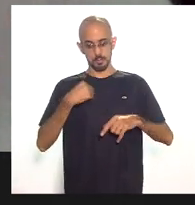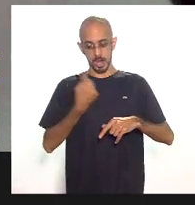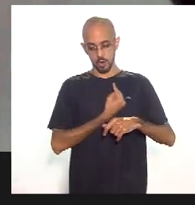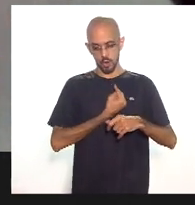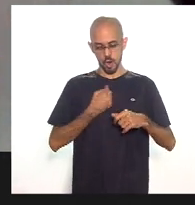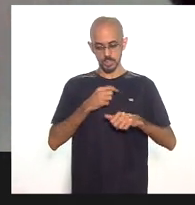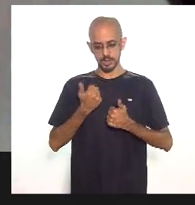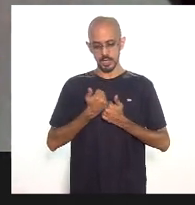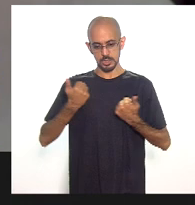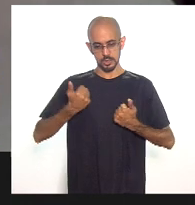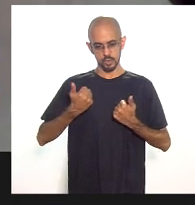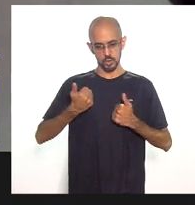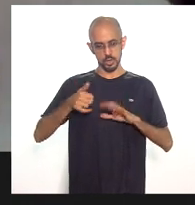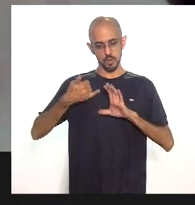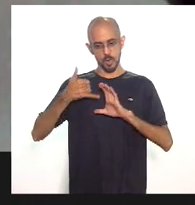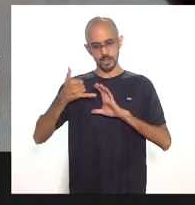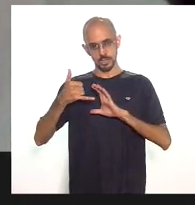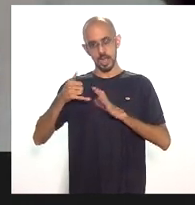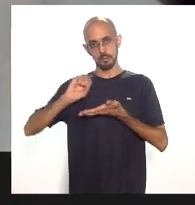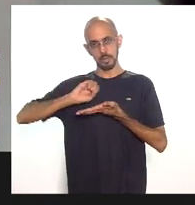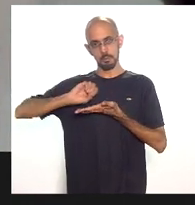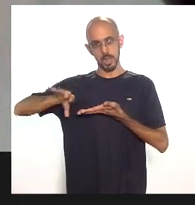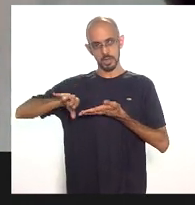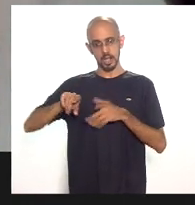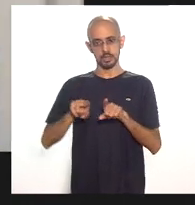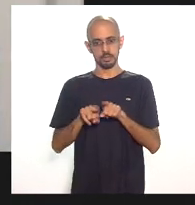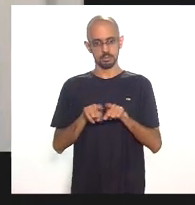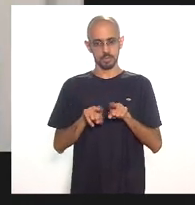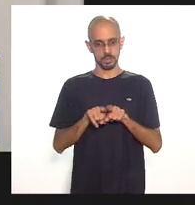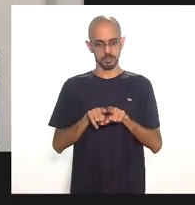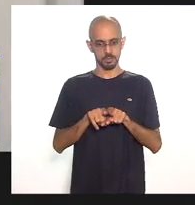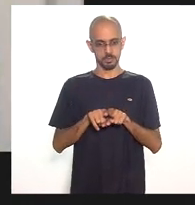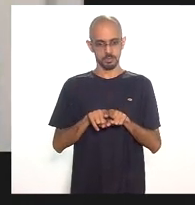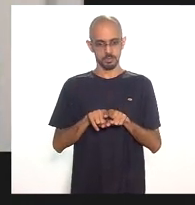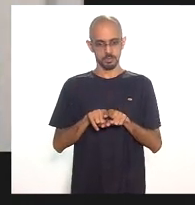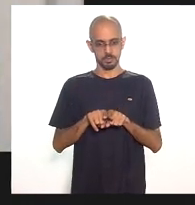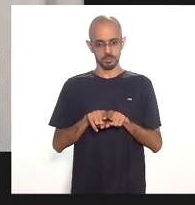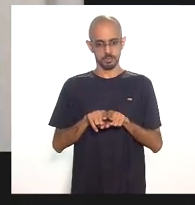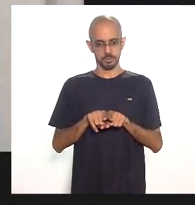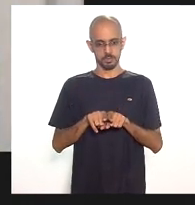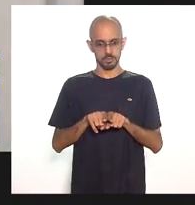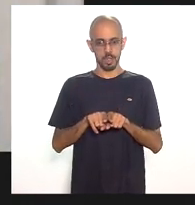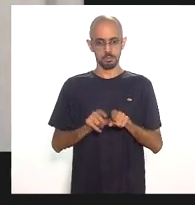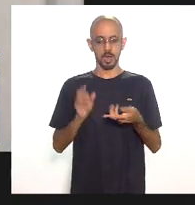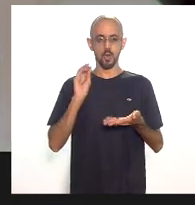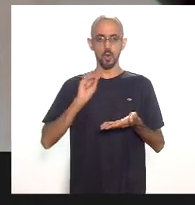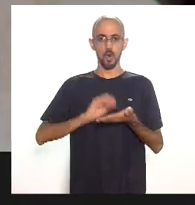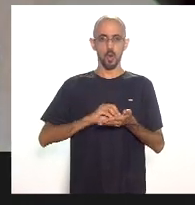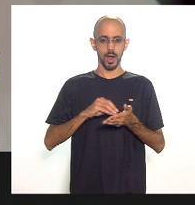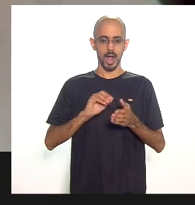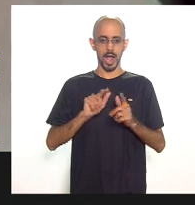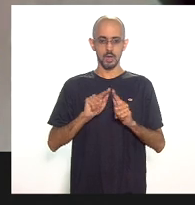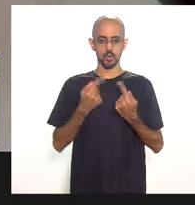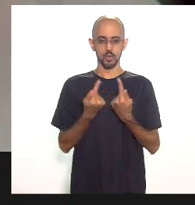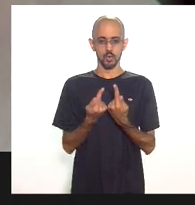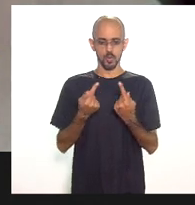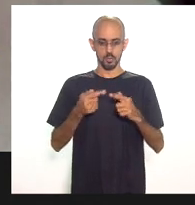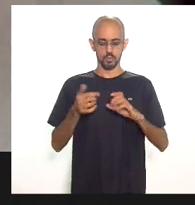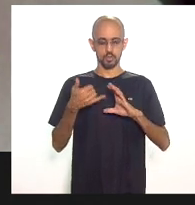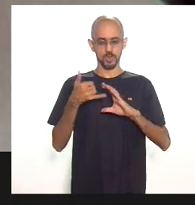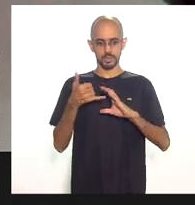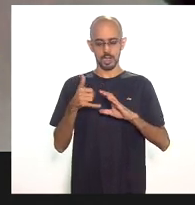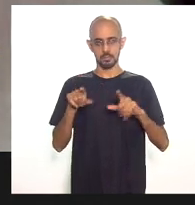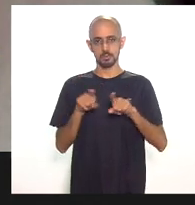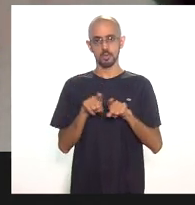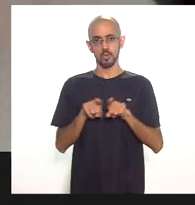passar pelo WhatsApp para ficar registrado. E vou passar para dentro do nosso grupo da comissão. Te agradeço. Bom tempo. Isso. Obrigado. É